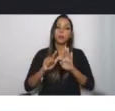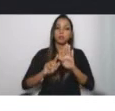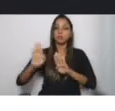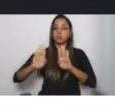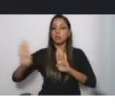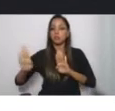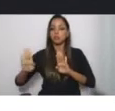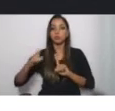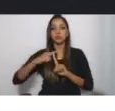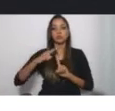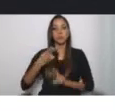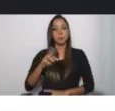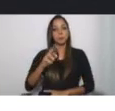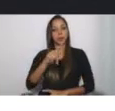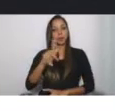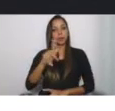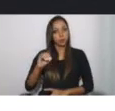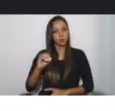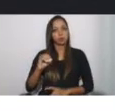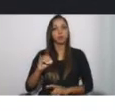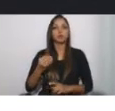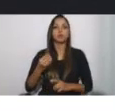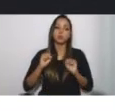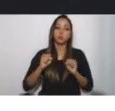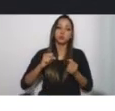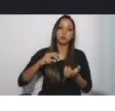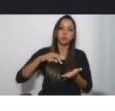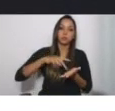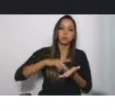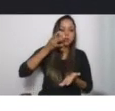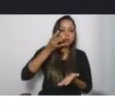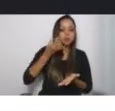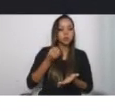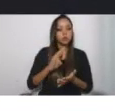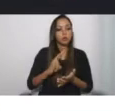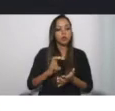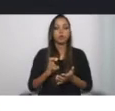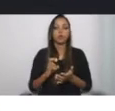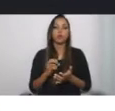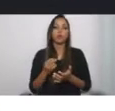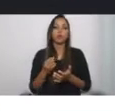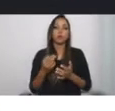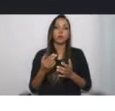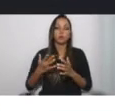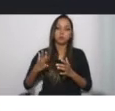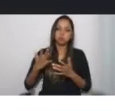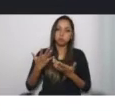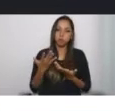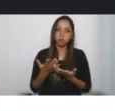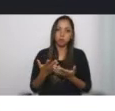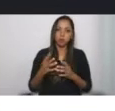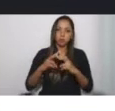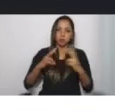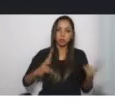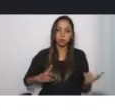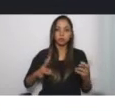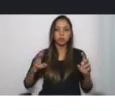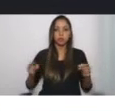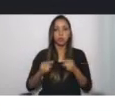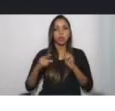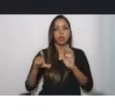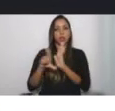por meio eletrônico, com vista à aquisição de bens e serviços comuns pela Câmara Municipal de Parnamirim, em observância à Lei Federal número